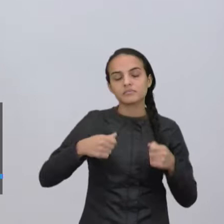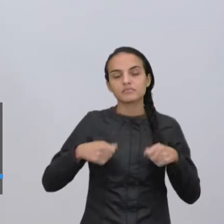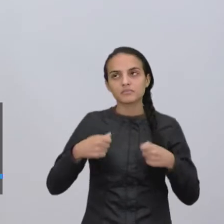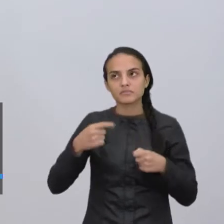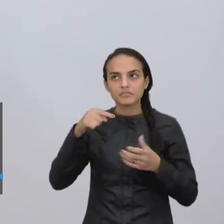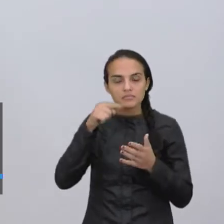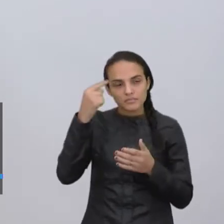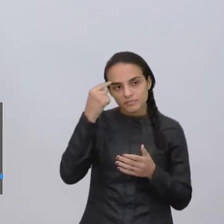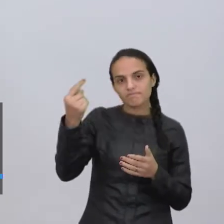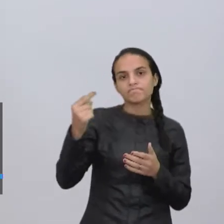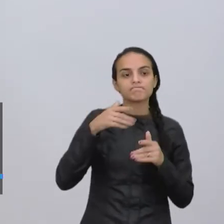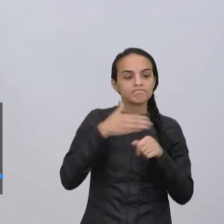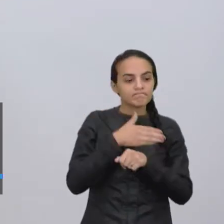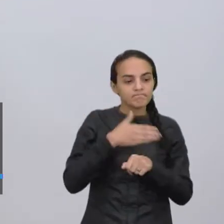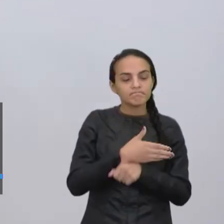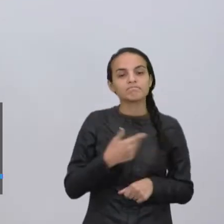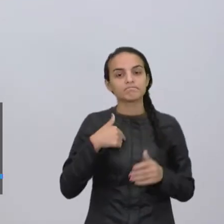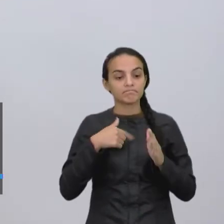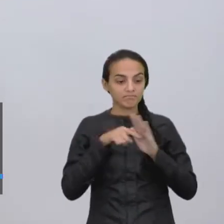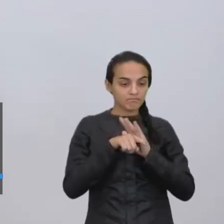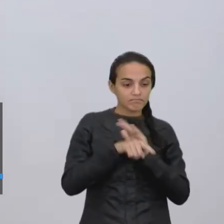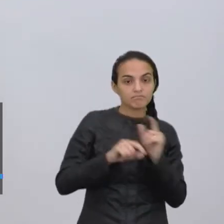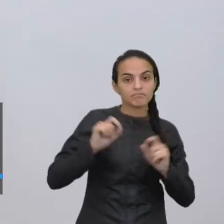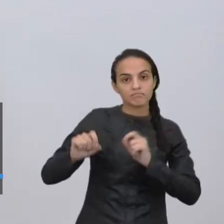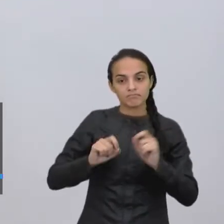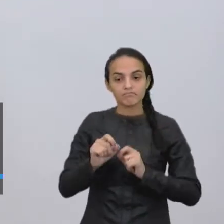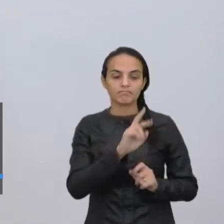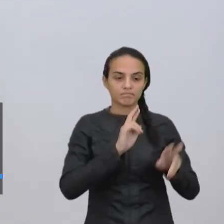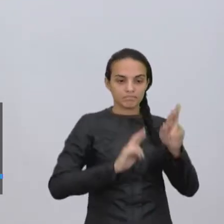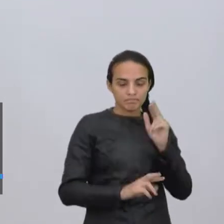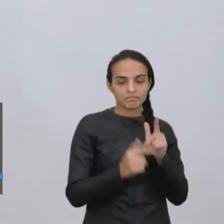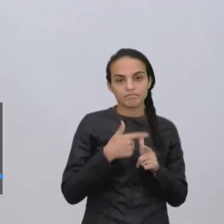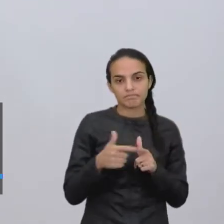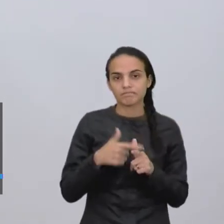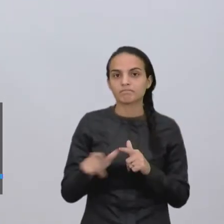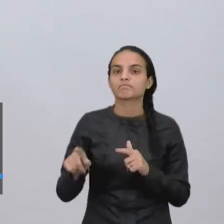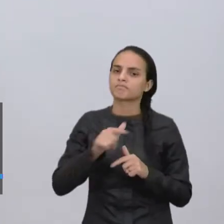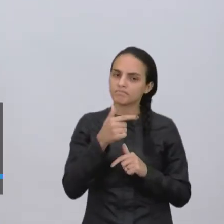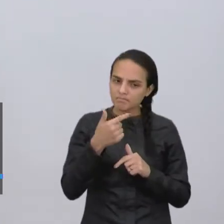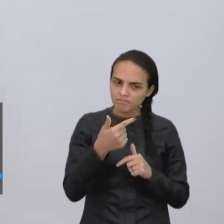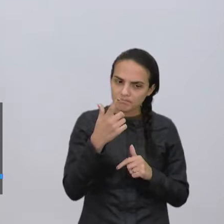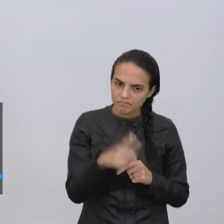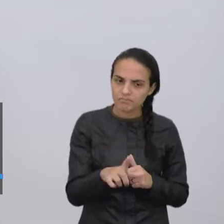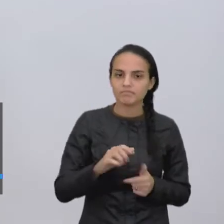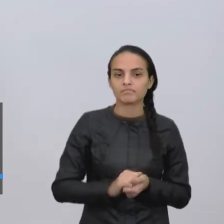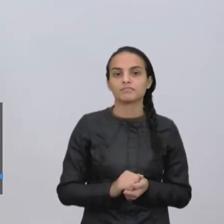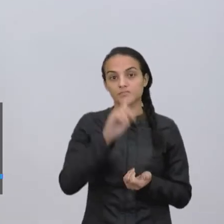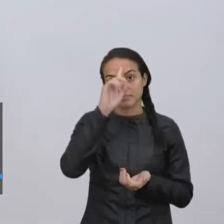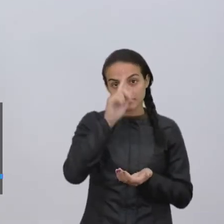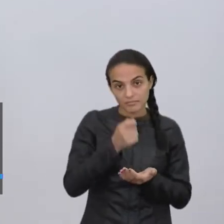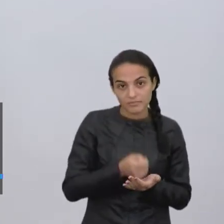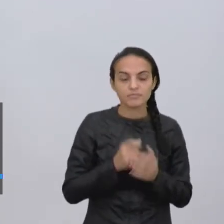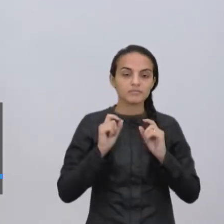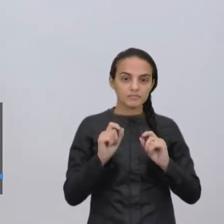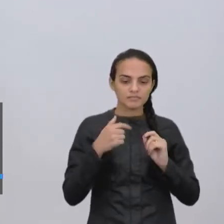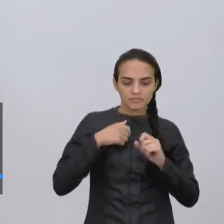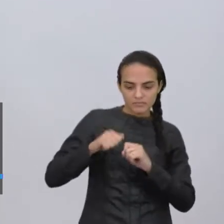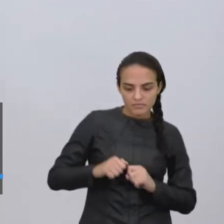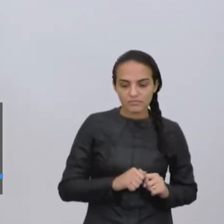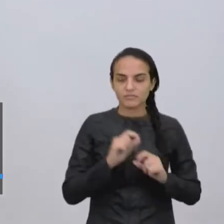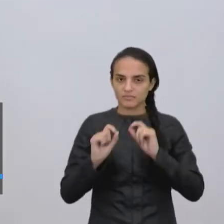que vai participar da minha pesquisa para responder esse meu problema. Tá. Depois disso, tomada de decisão. Bom, o que eu vou